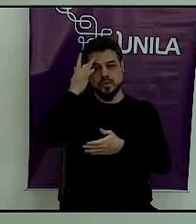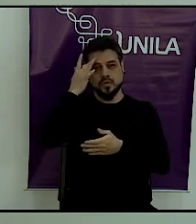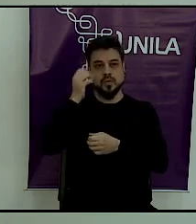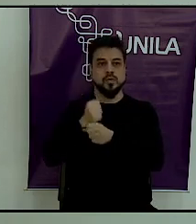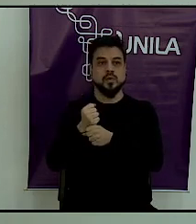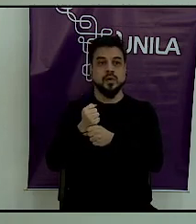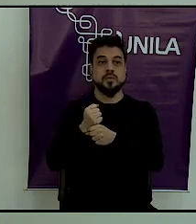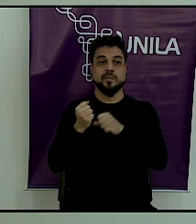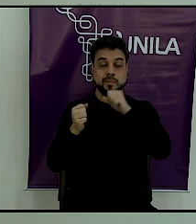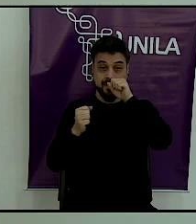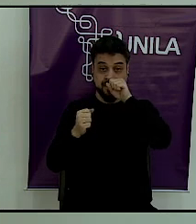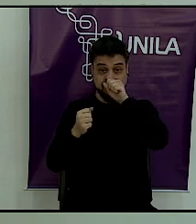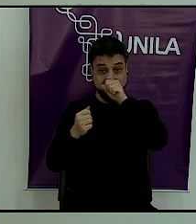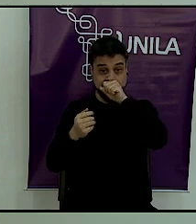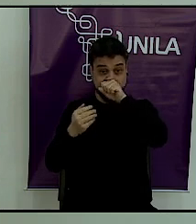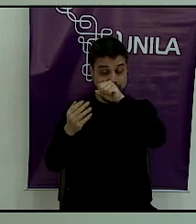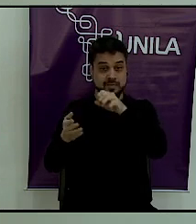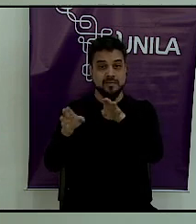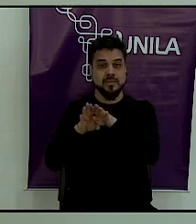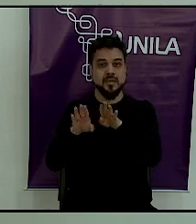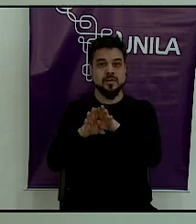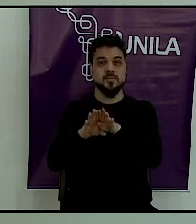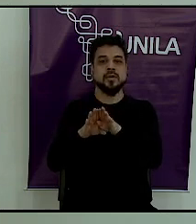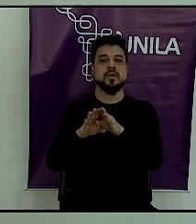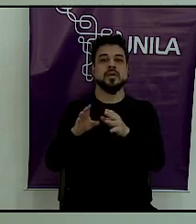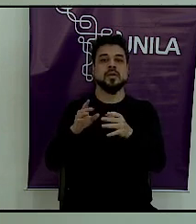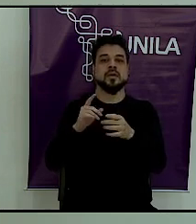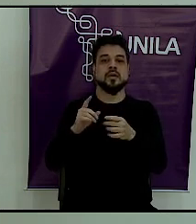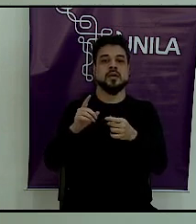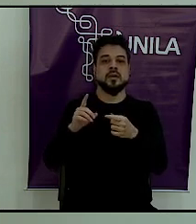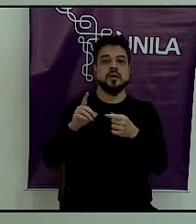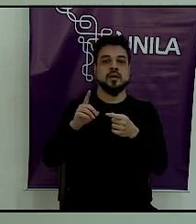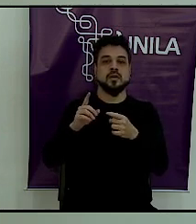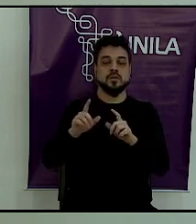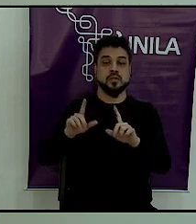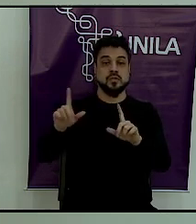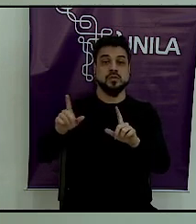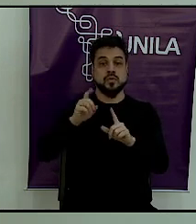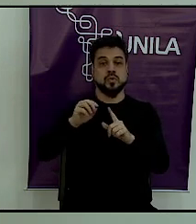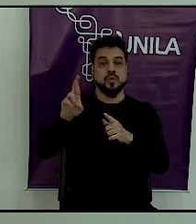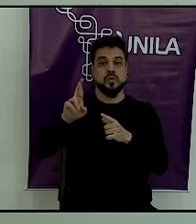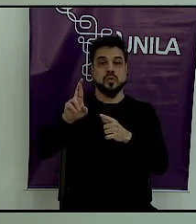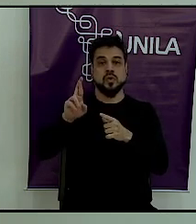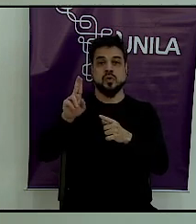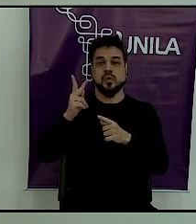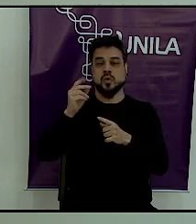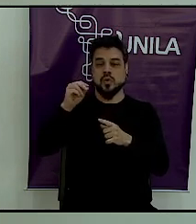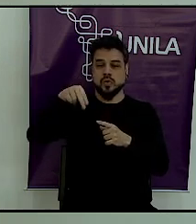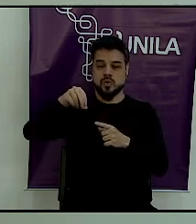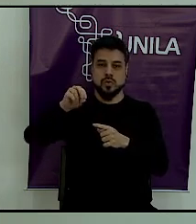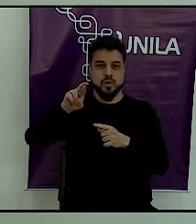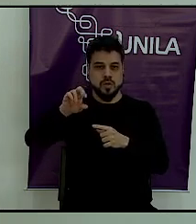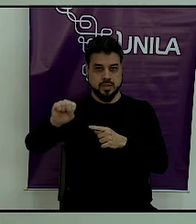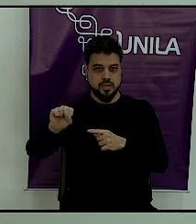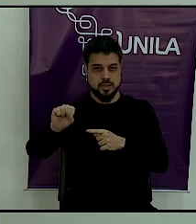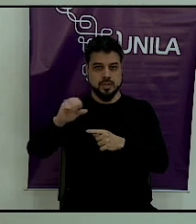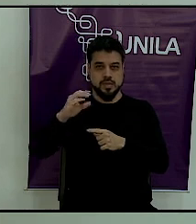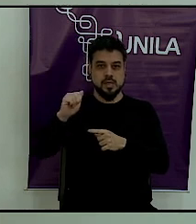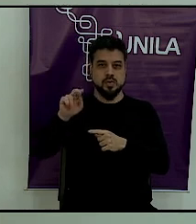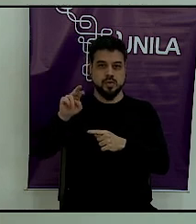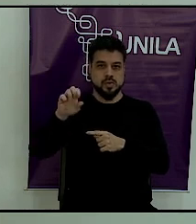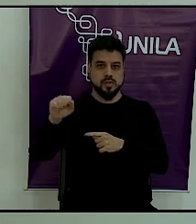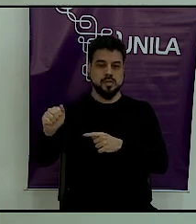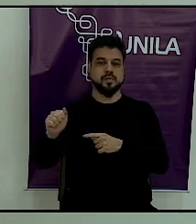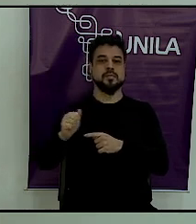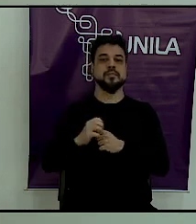Aloísio, conferindo a ele o título de doutor honoris causa. Consequentemente, a iniciativa da nossa proposta